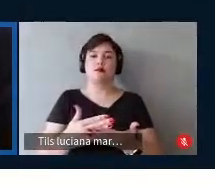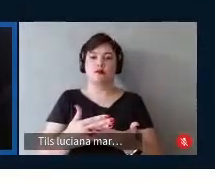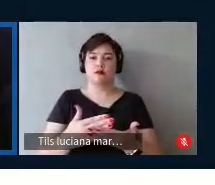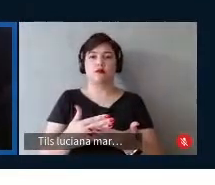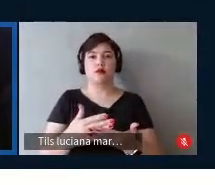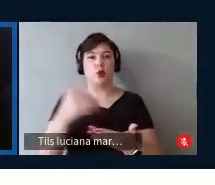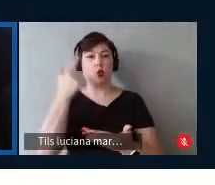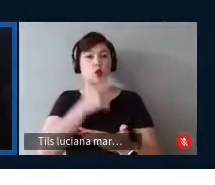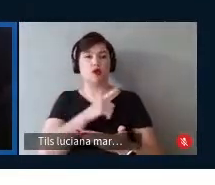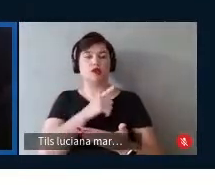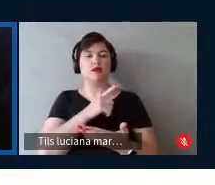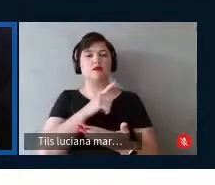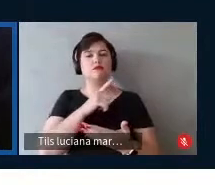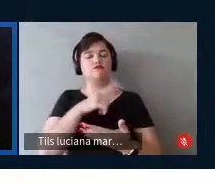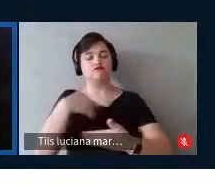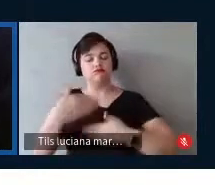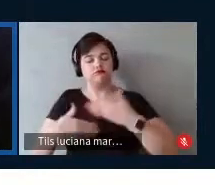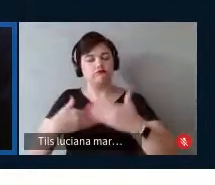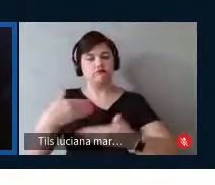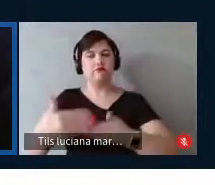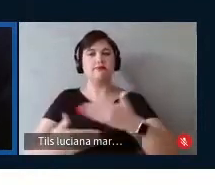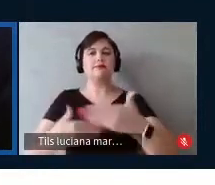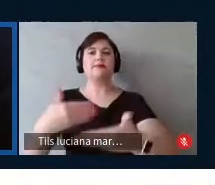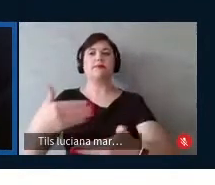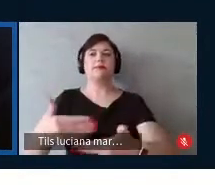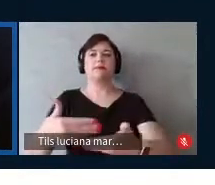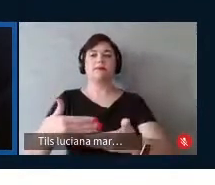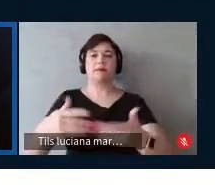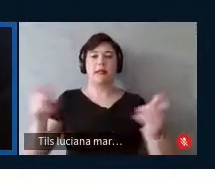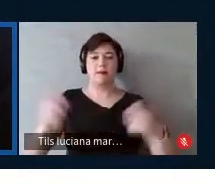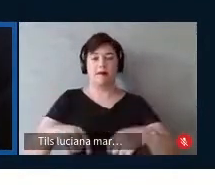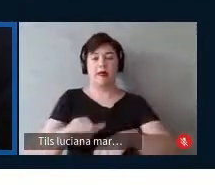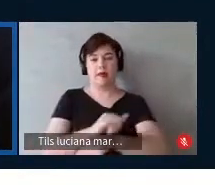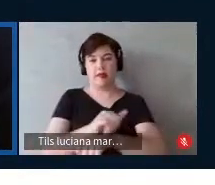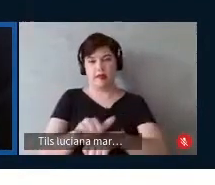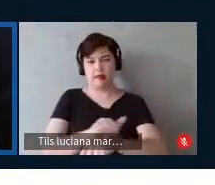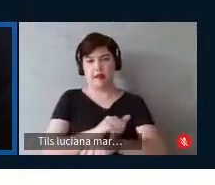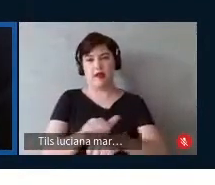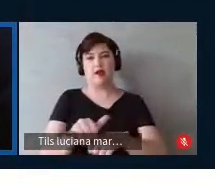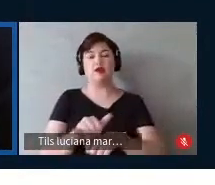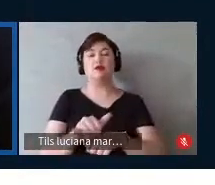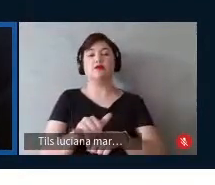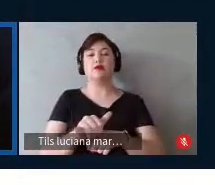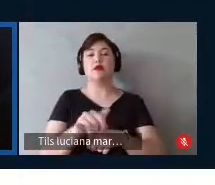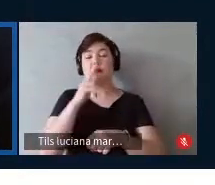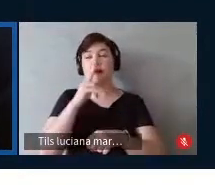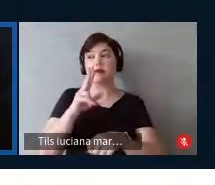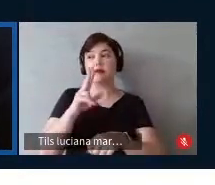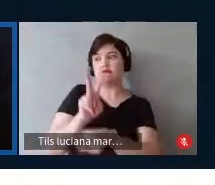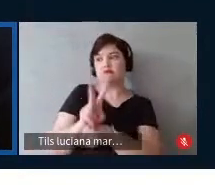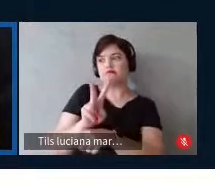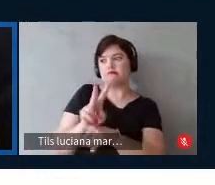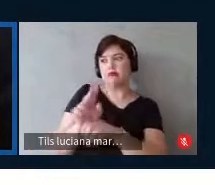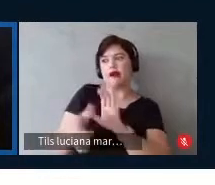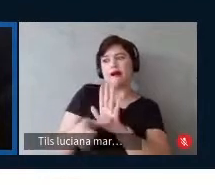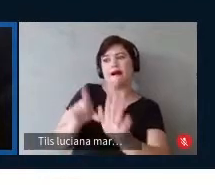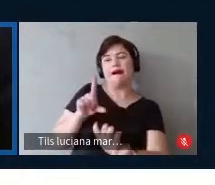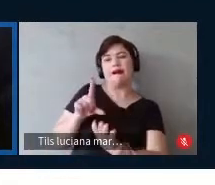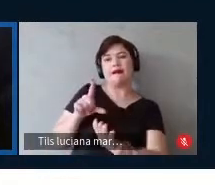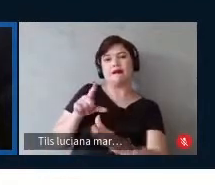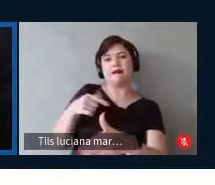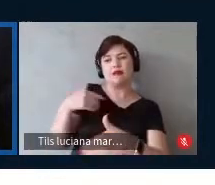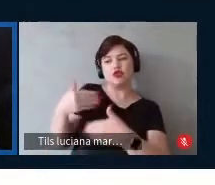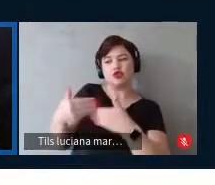vai conseguir adquirir, enfim, vai desenvolver nessa habilidade estratégica, ele dá uma previsibilidade